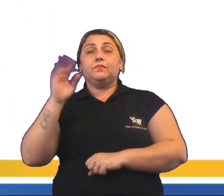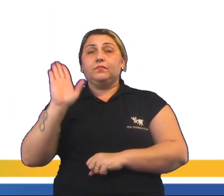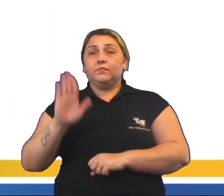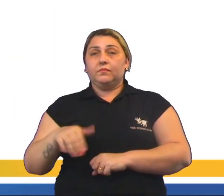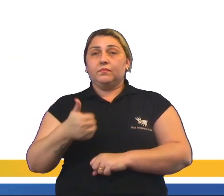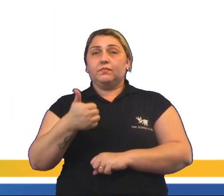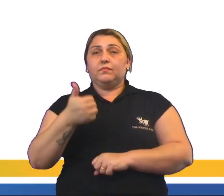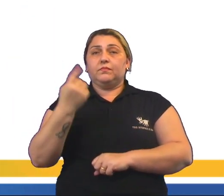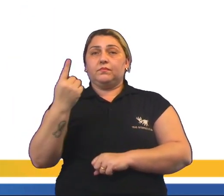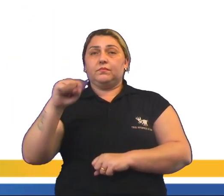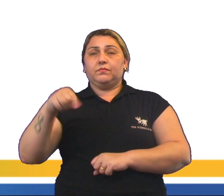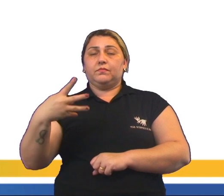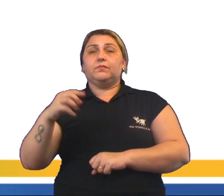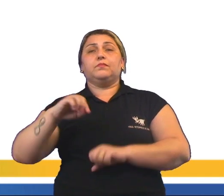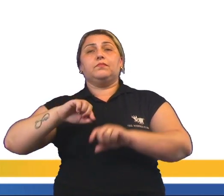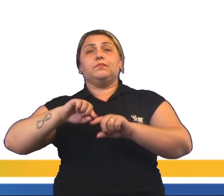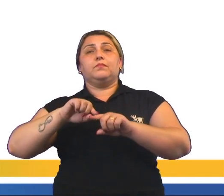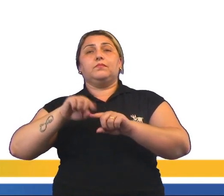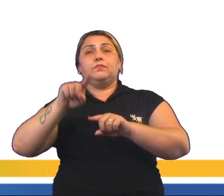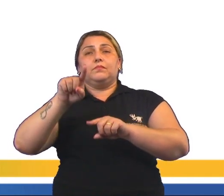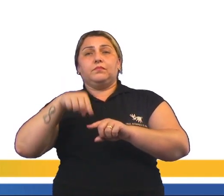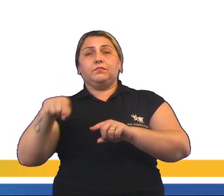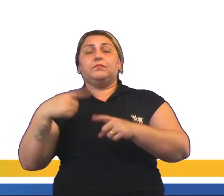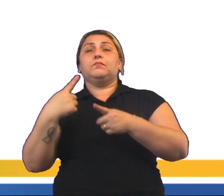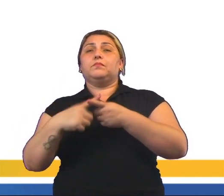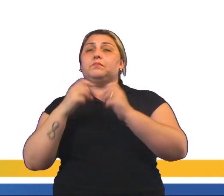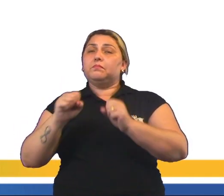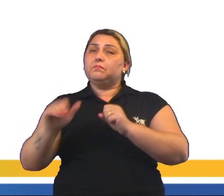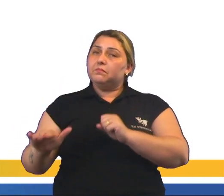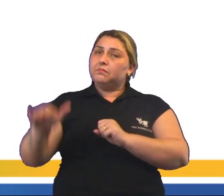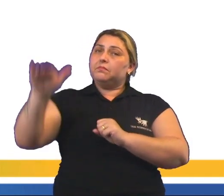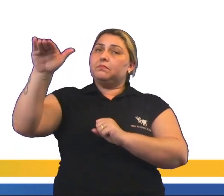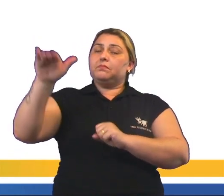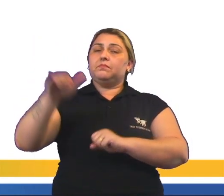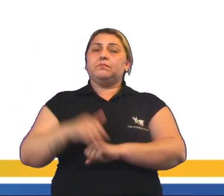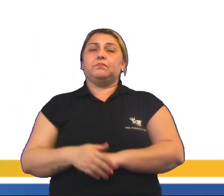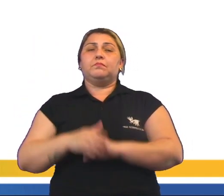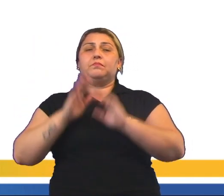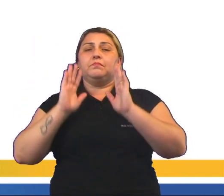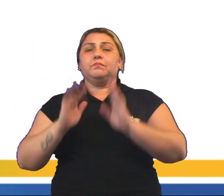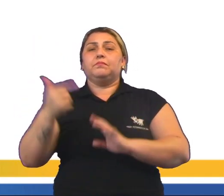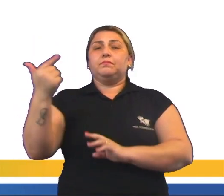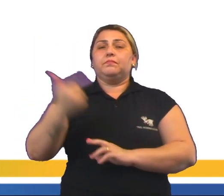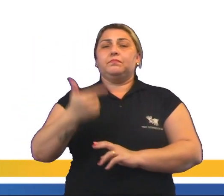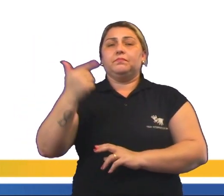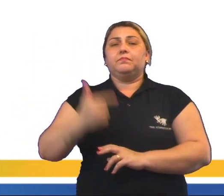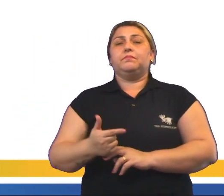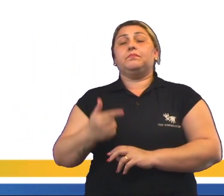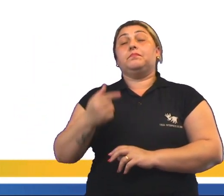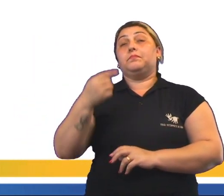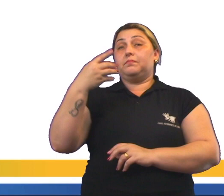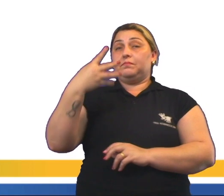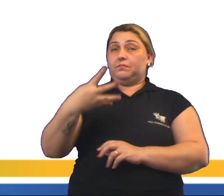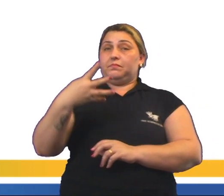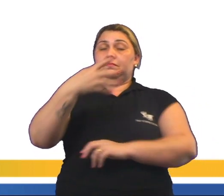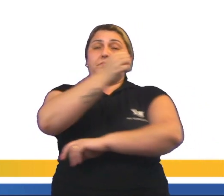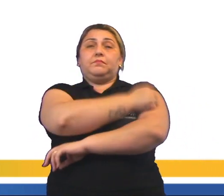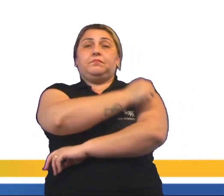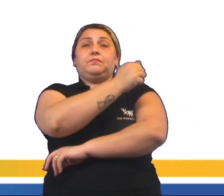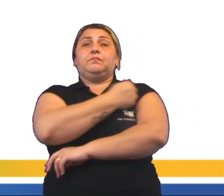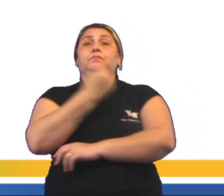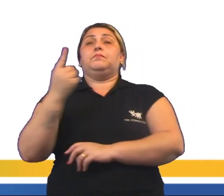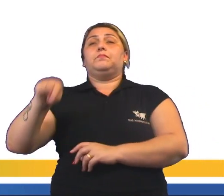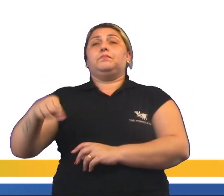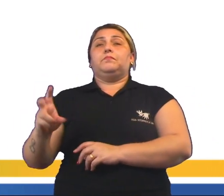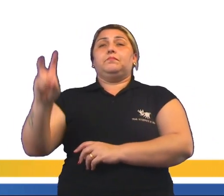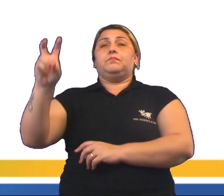m, mas ele deixou aberto porque pode aumentar. Já no segundo, nós temos 4 alunos de